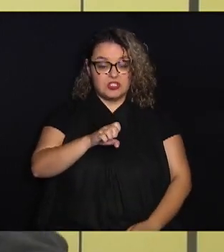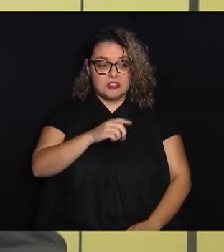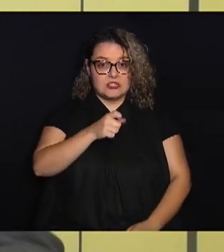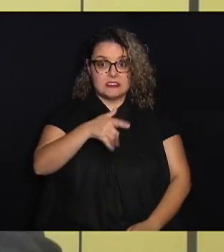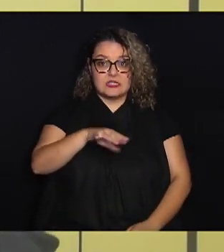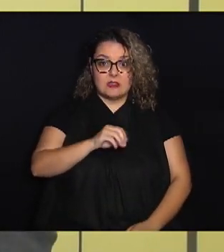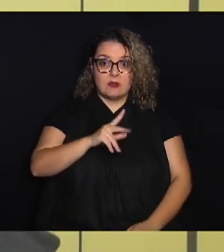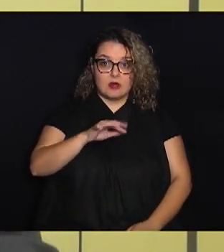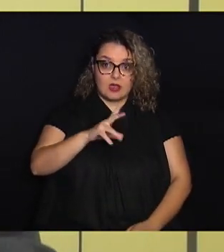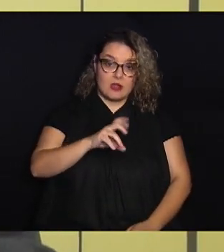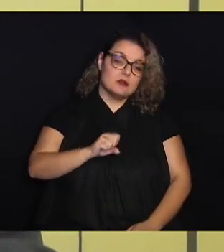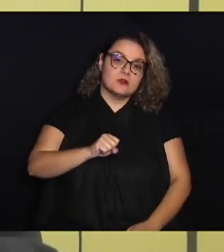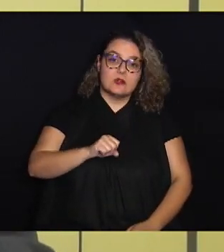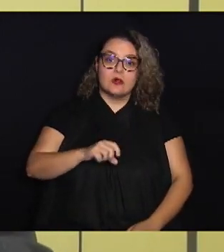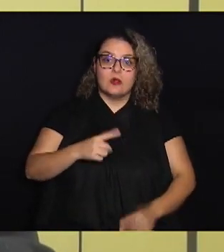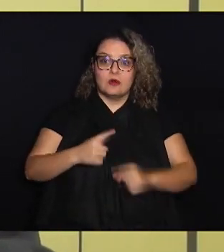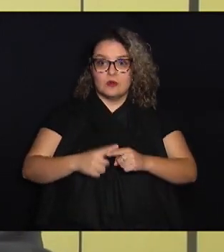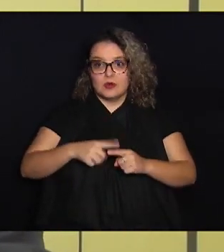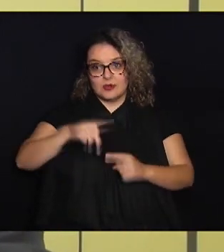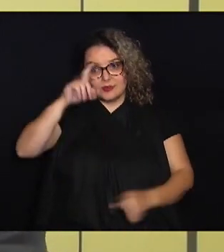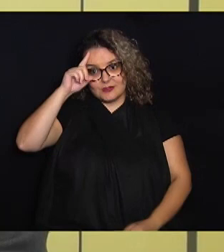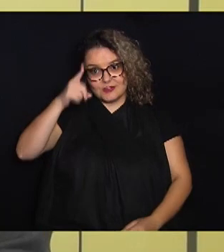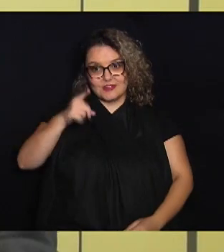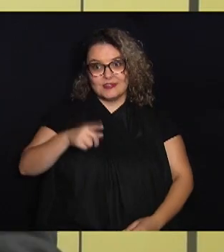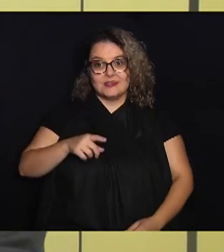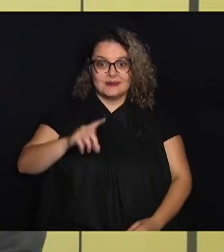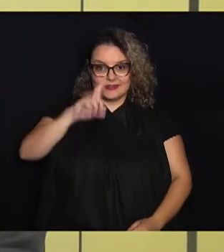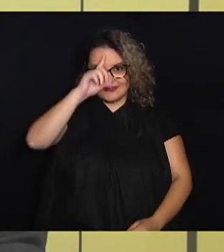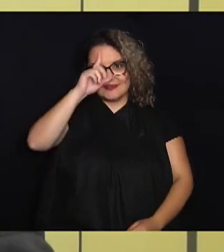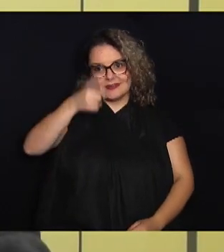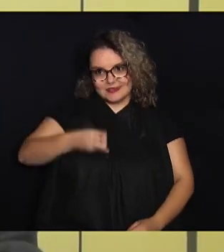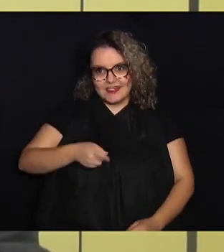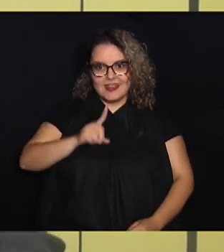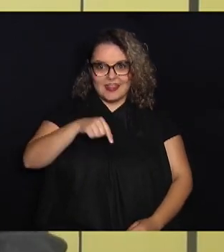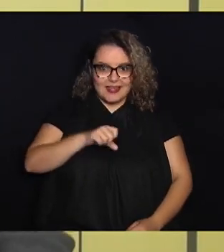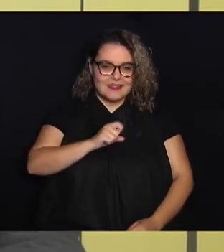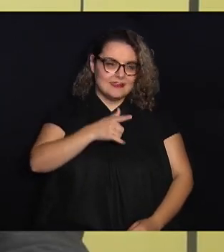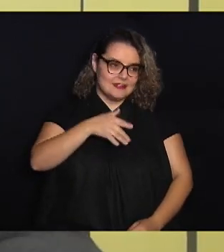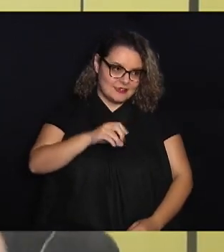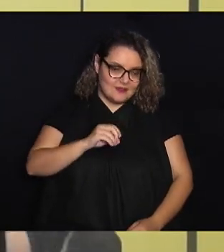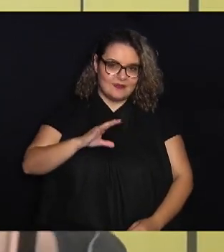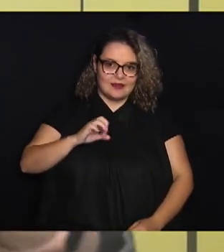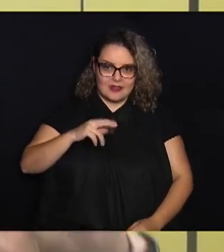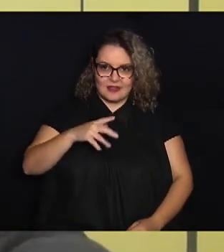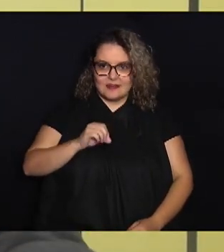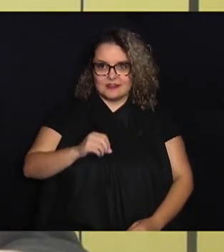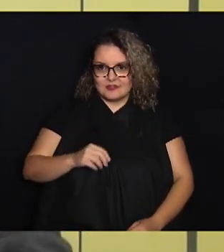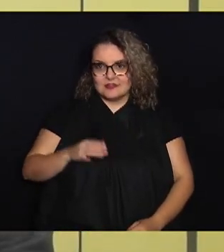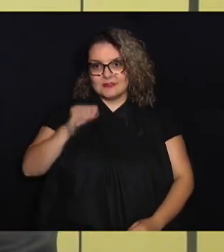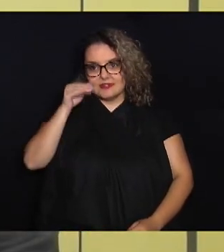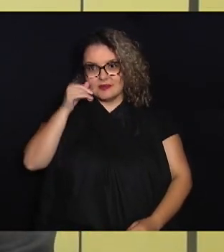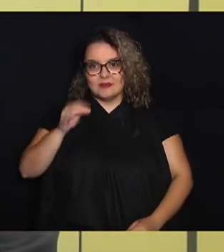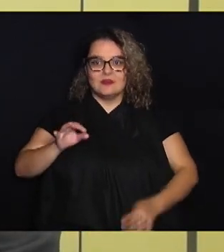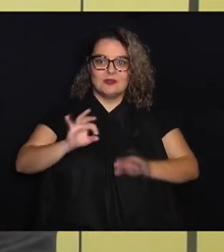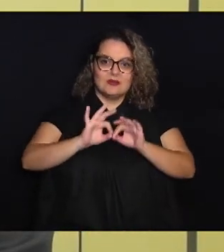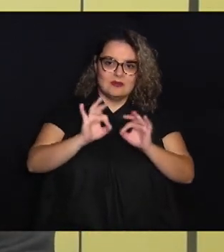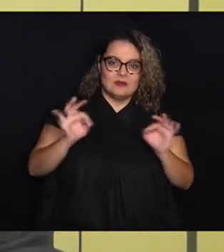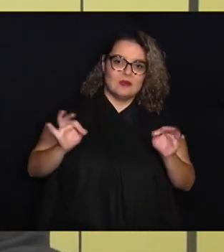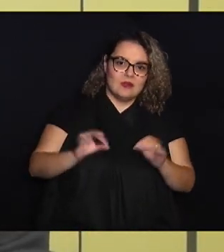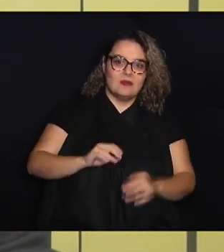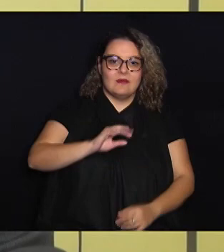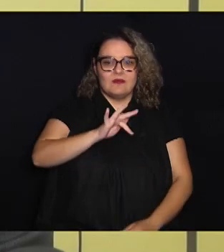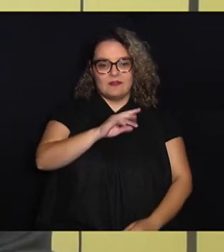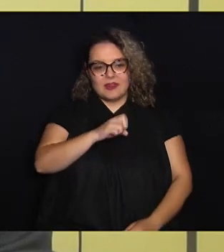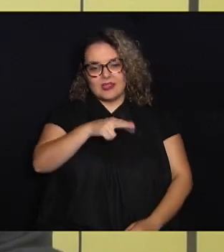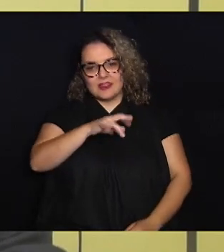porque no dia da decisão era o dia de São Carlos. Então é uma curiosidade mesmo, né? A gente tinha um nome muito longo, a freguesia de Nossa Senhora